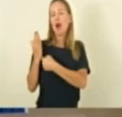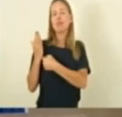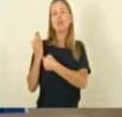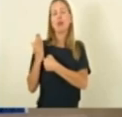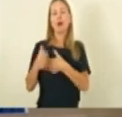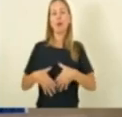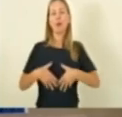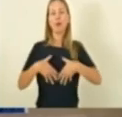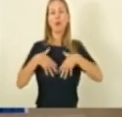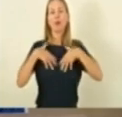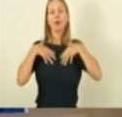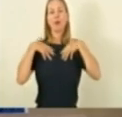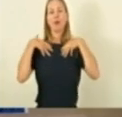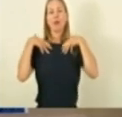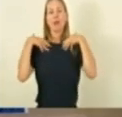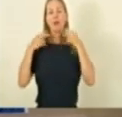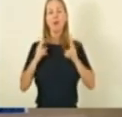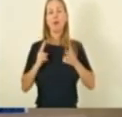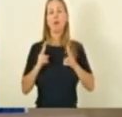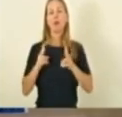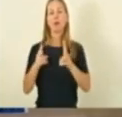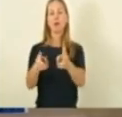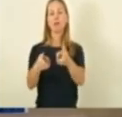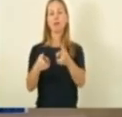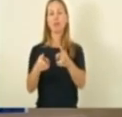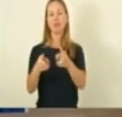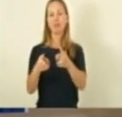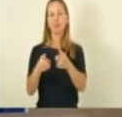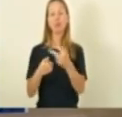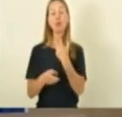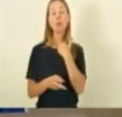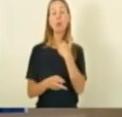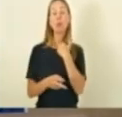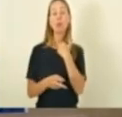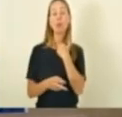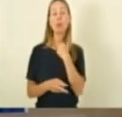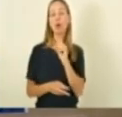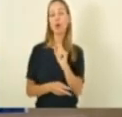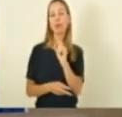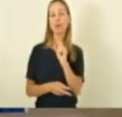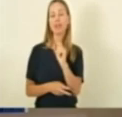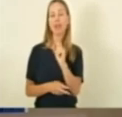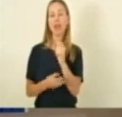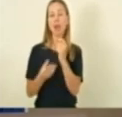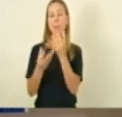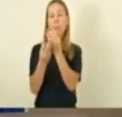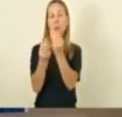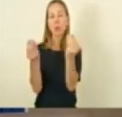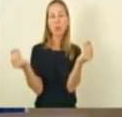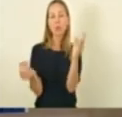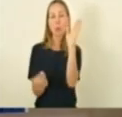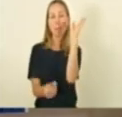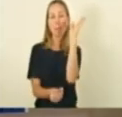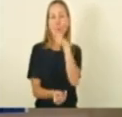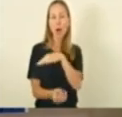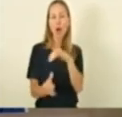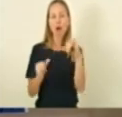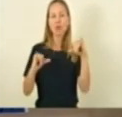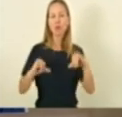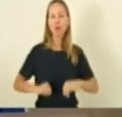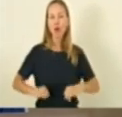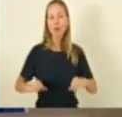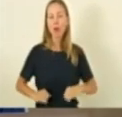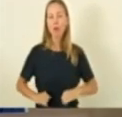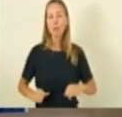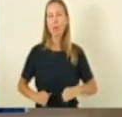continuar. A gente não pode se deixar levar por tanta maldade e tanto sofrimento, porque